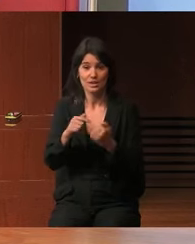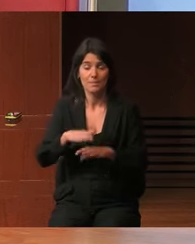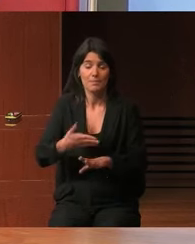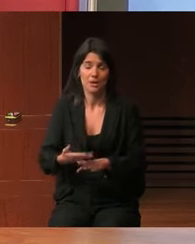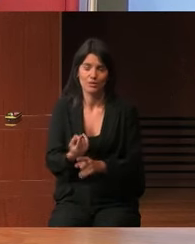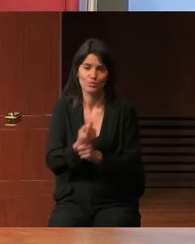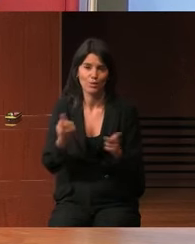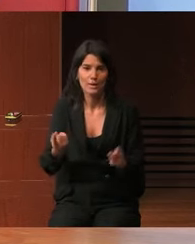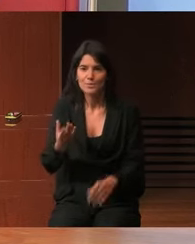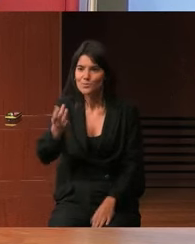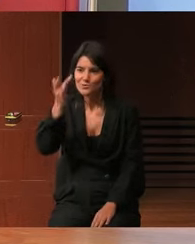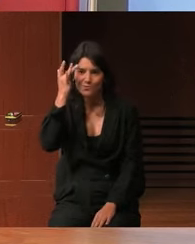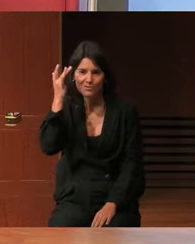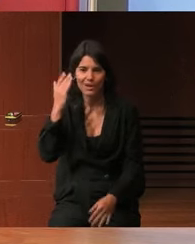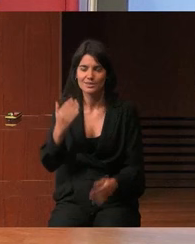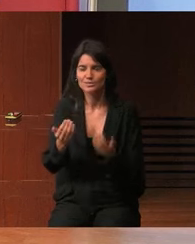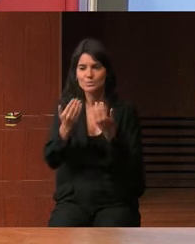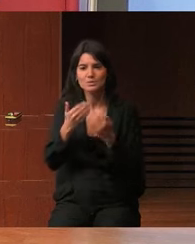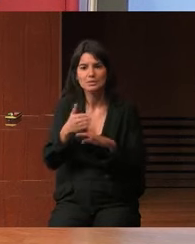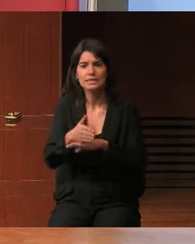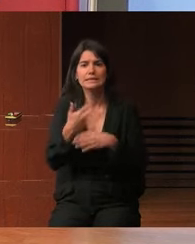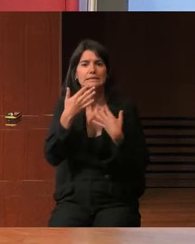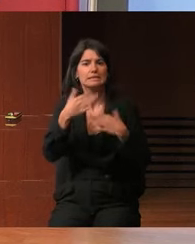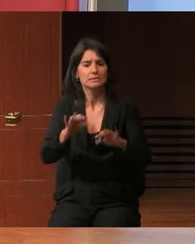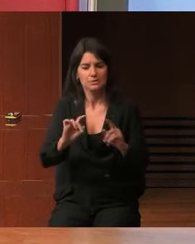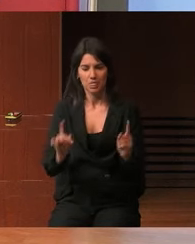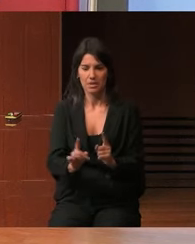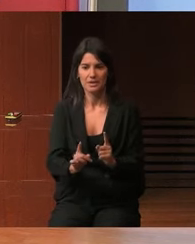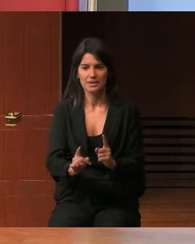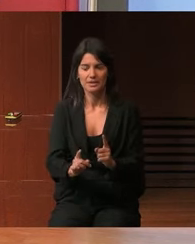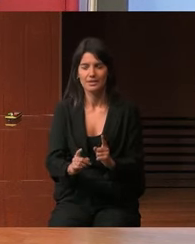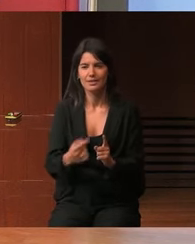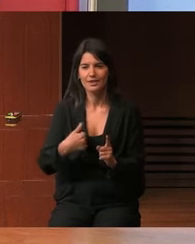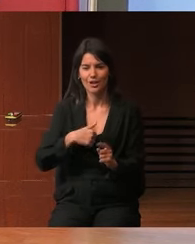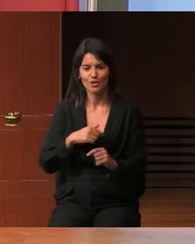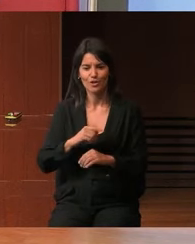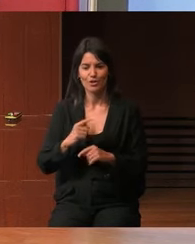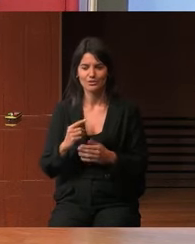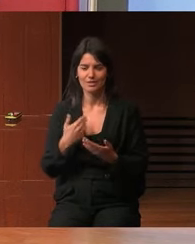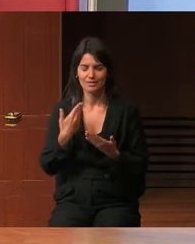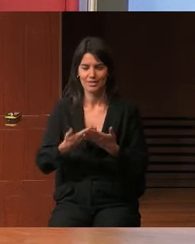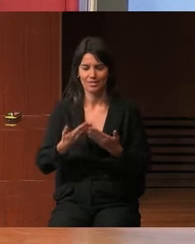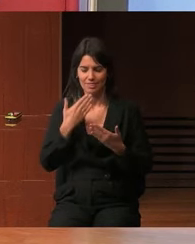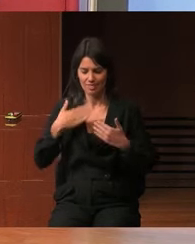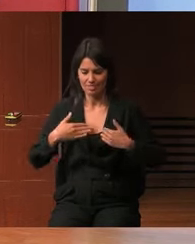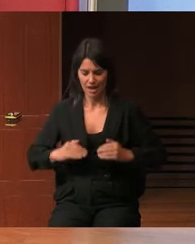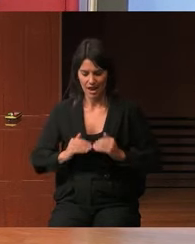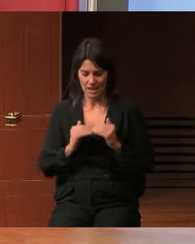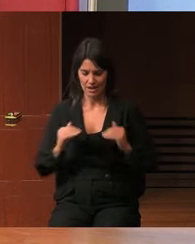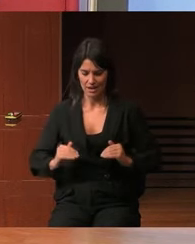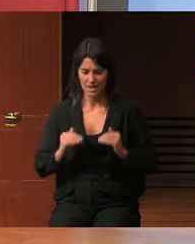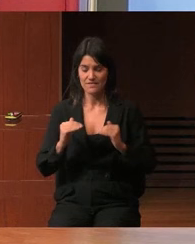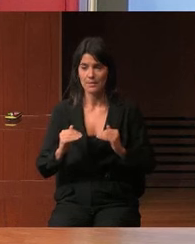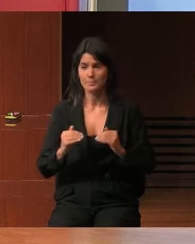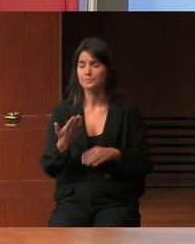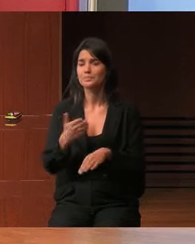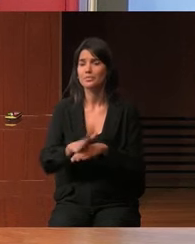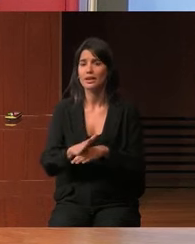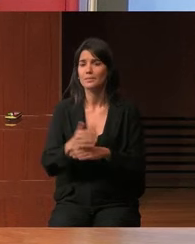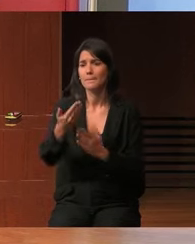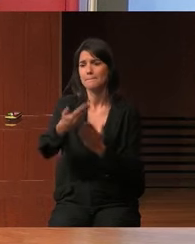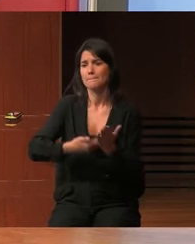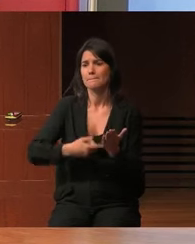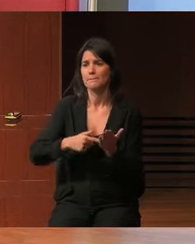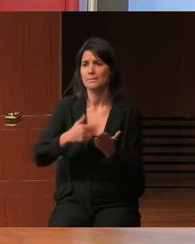muito fácil aceder a informação simplificada. E que nós ficamos naquele nível. De repente nós lemos meia página, isso já